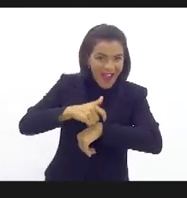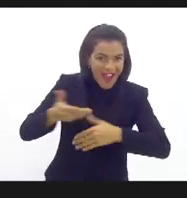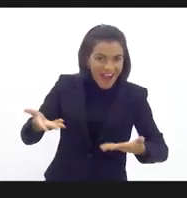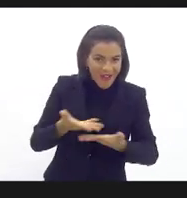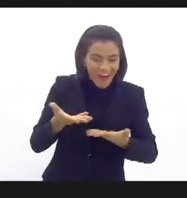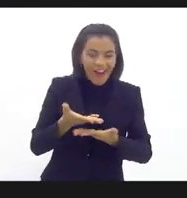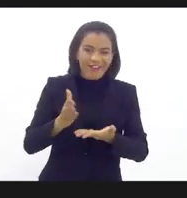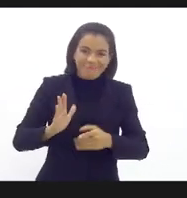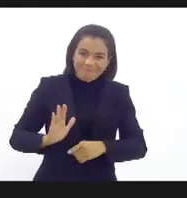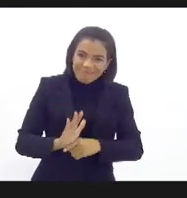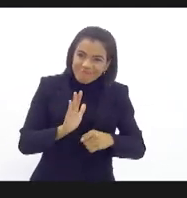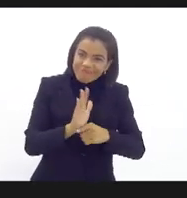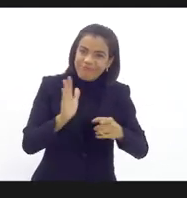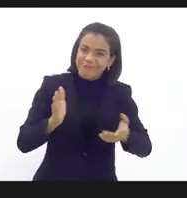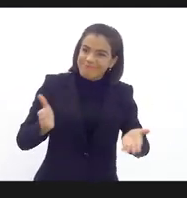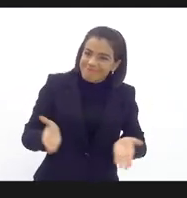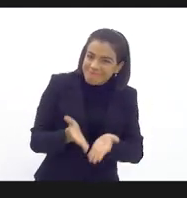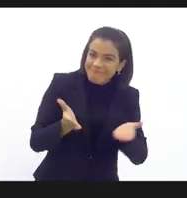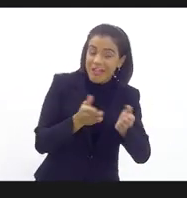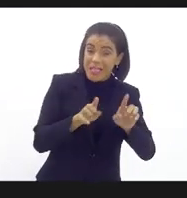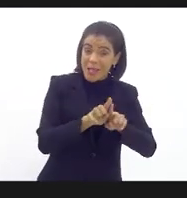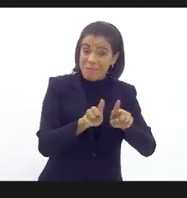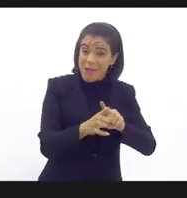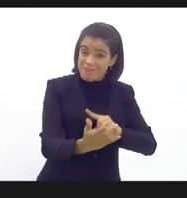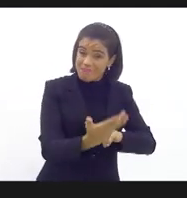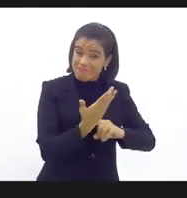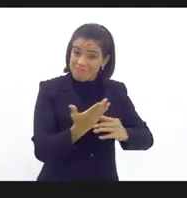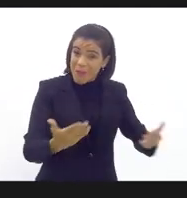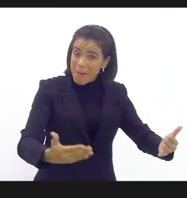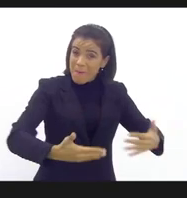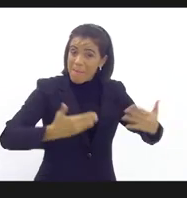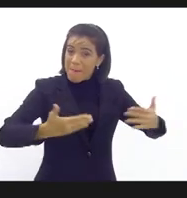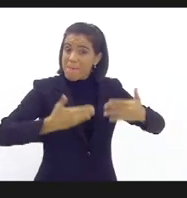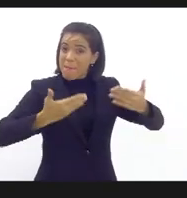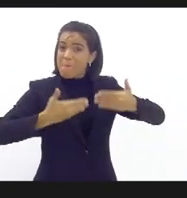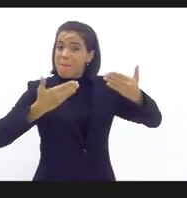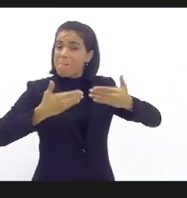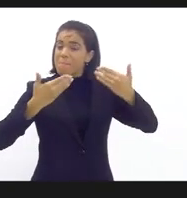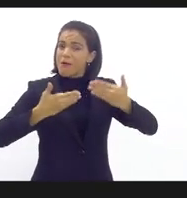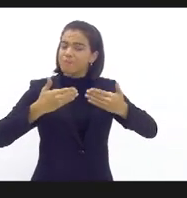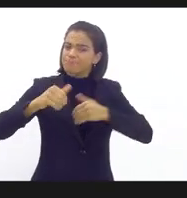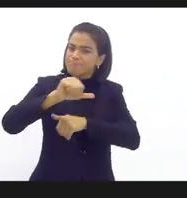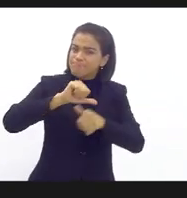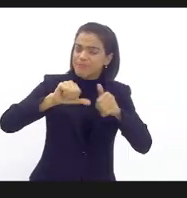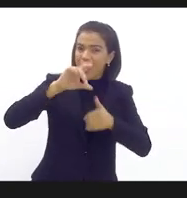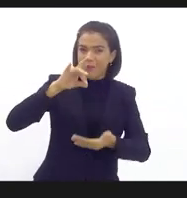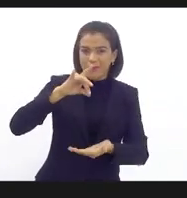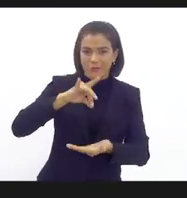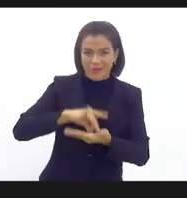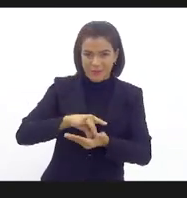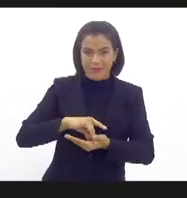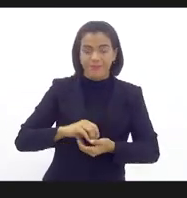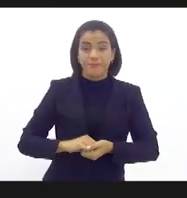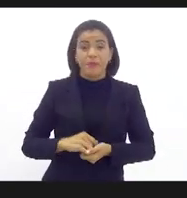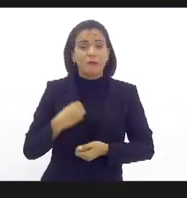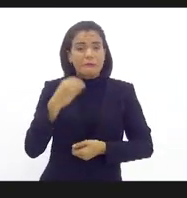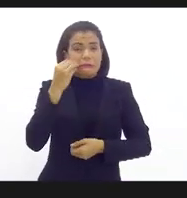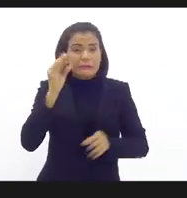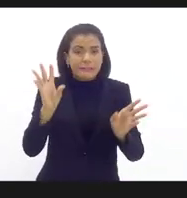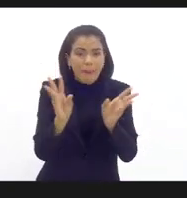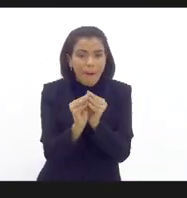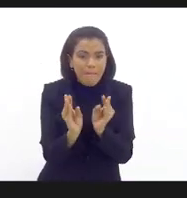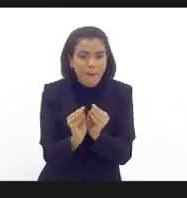colaborar e receber colaborações também atualizadas desse nosso caminho na DESS. eu vou tentar ser